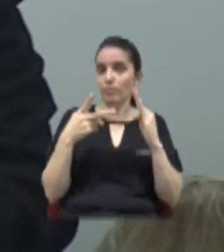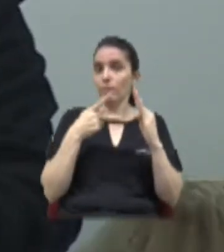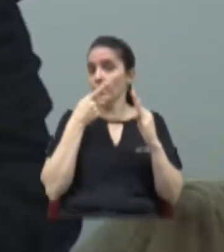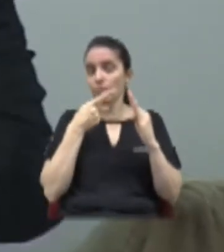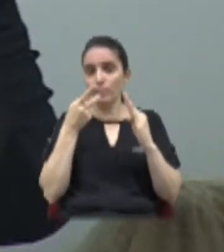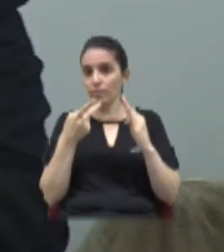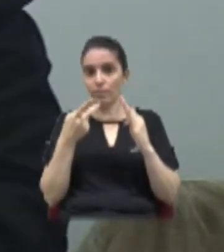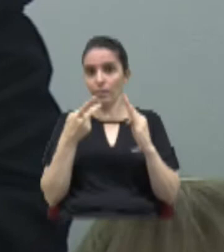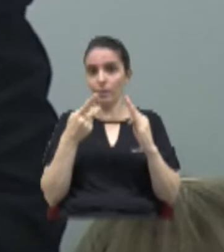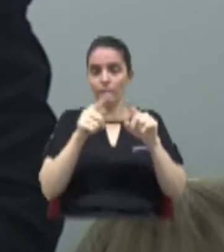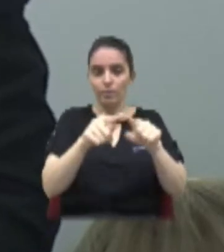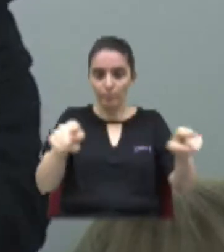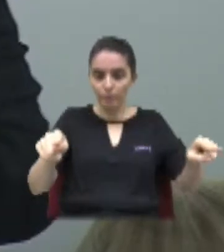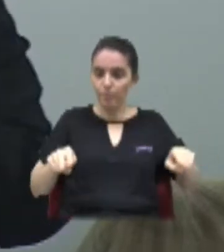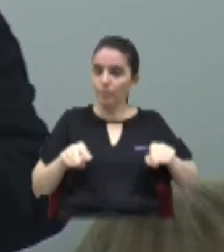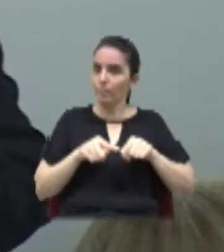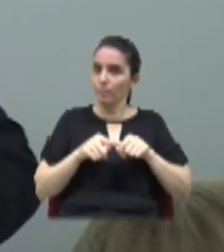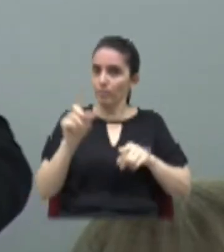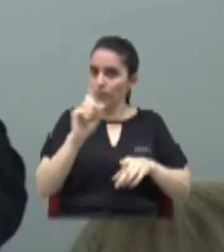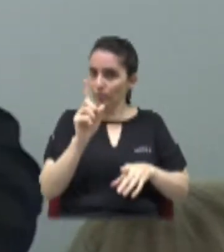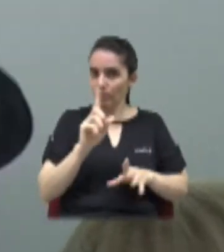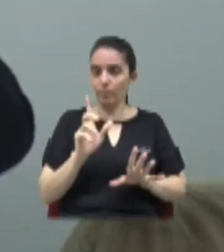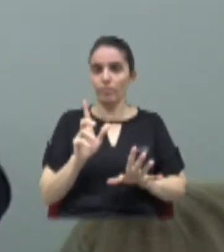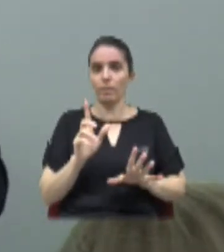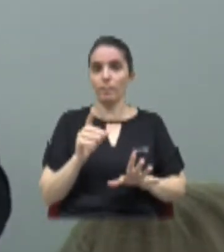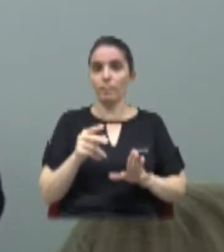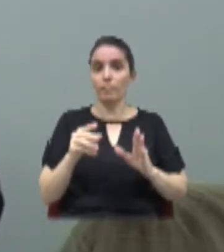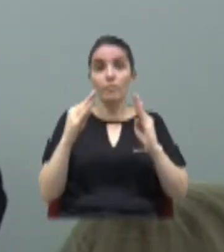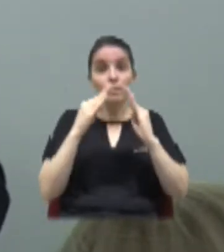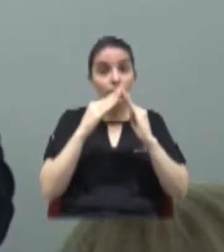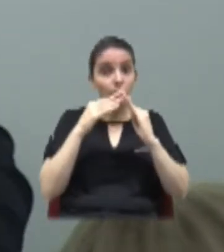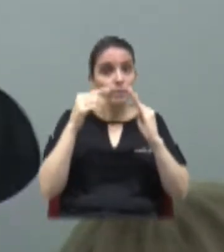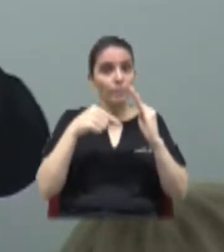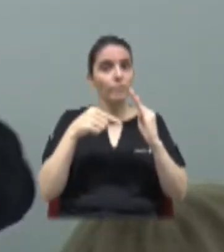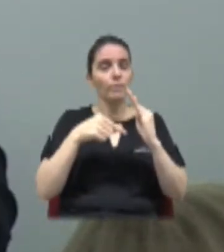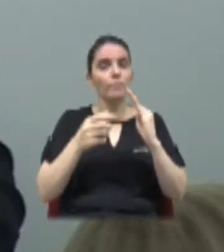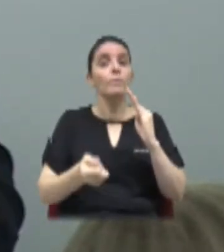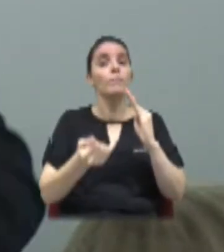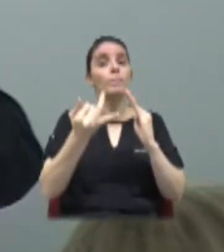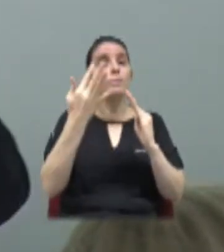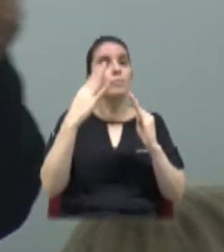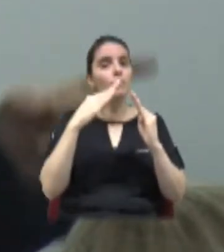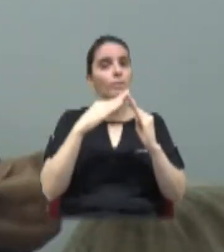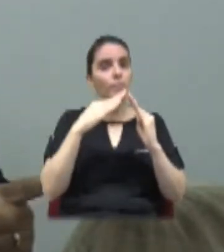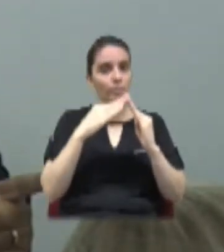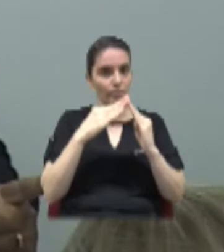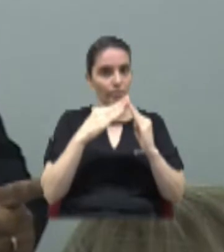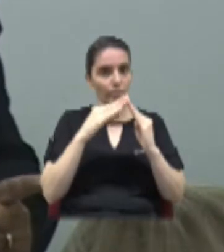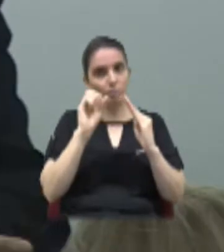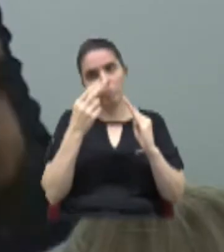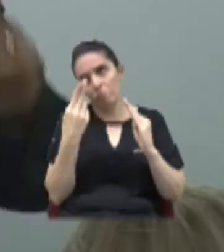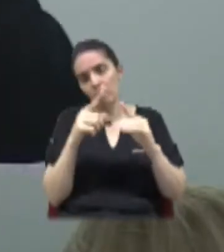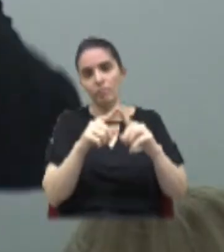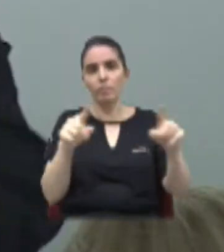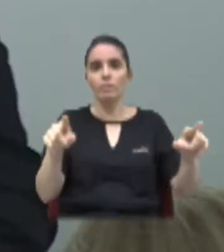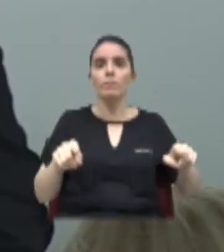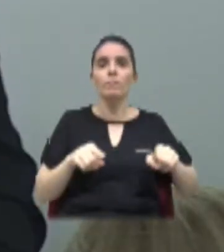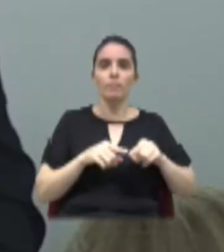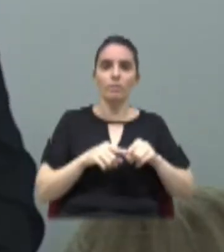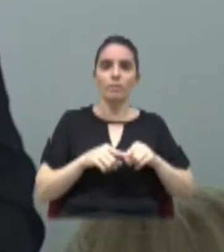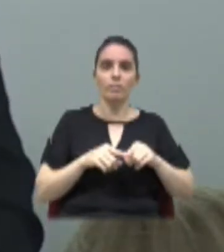tratou todas as famílias com muita clareza, muitas reuniões, mostrando para eles como que era o sistema. Entendeu? E